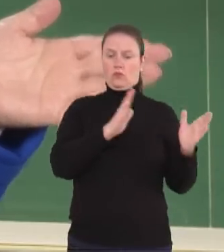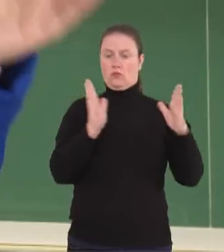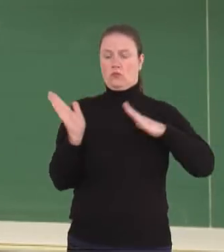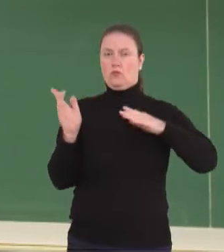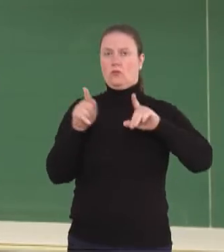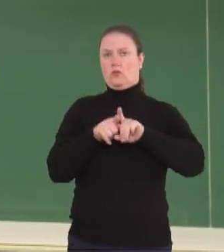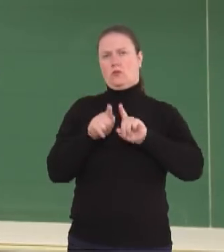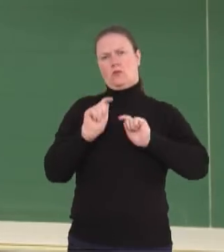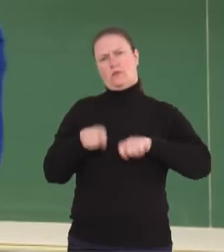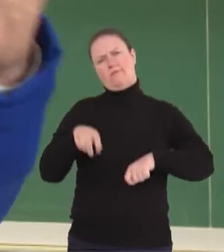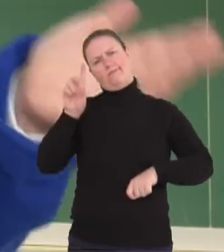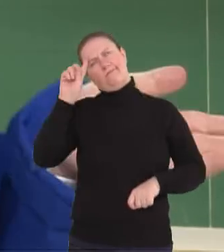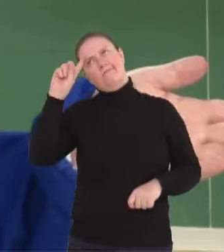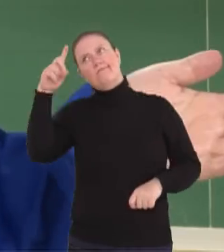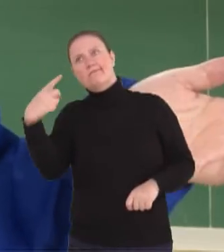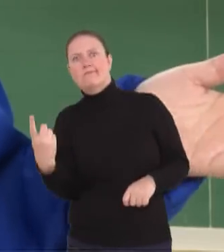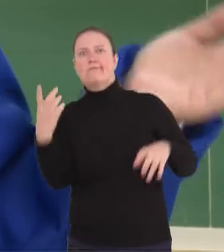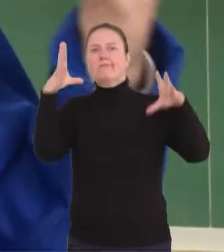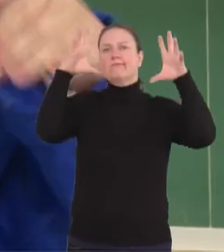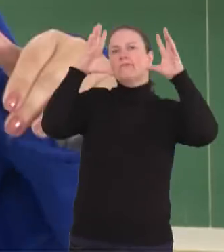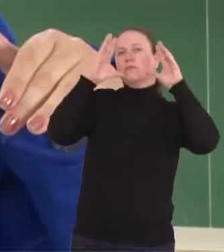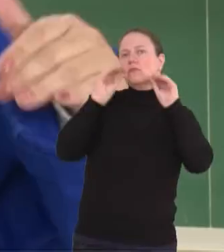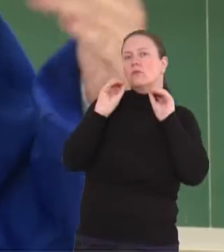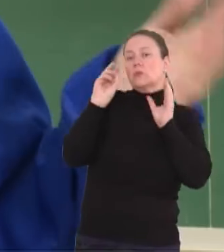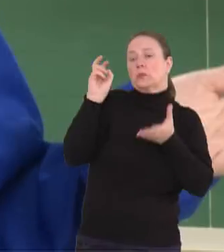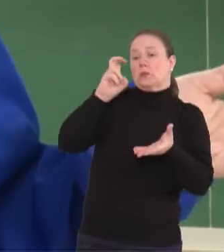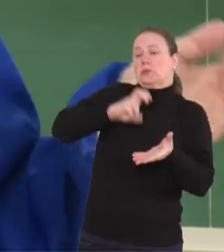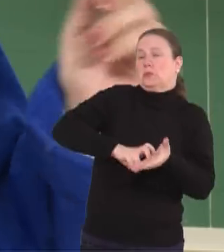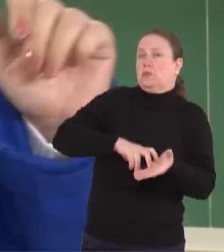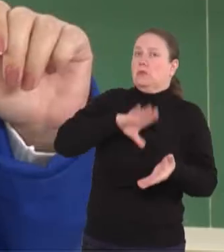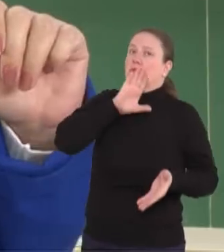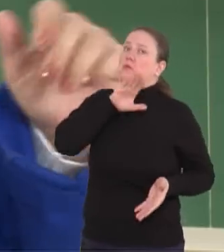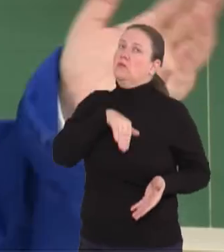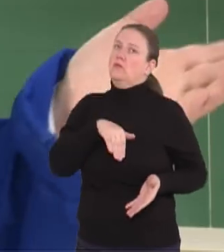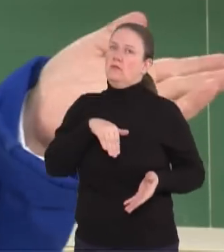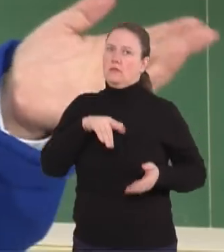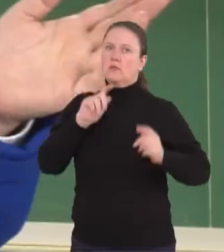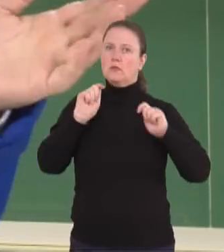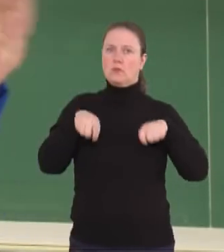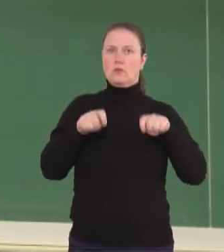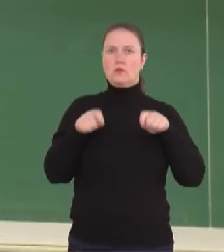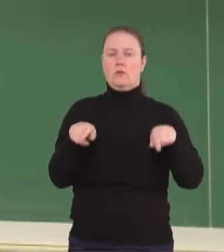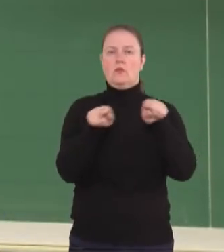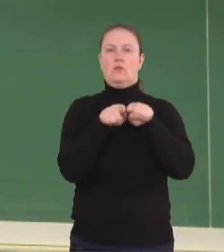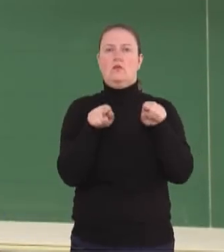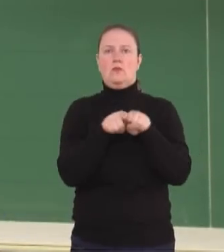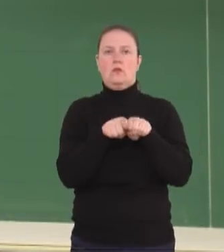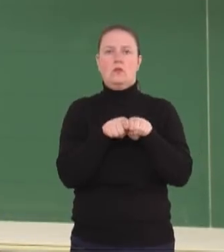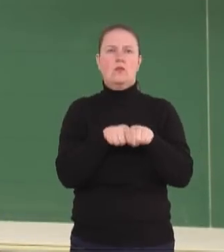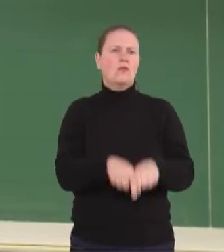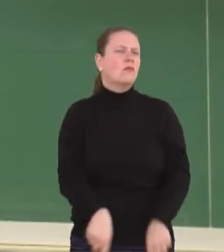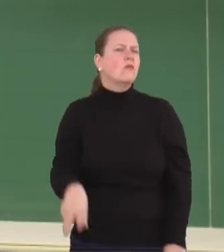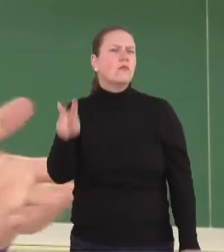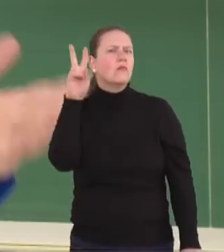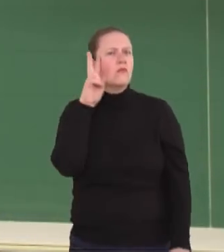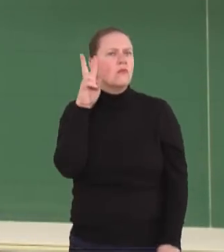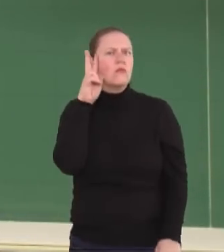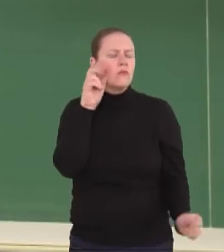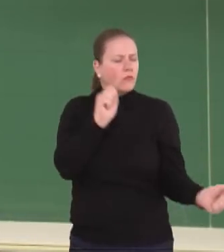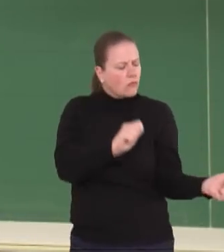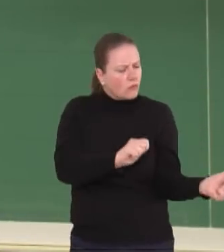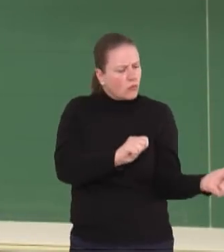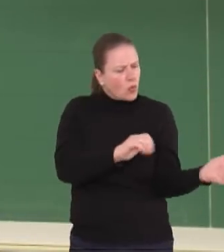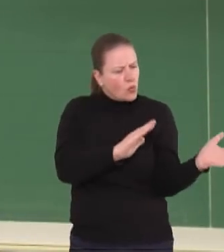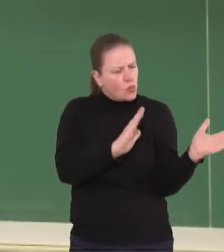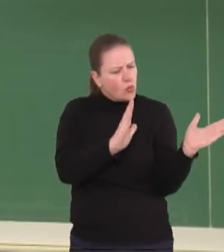ser durante o dia, durante a noite, de manhã, de tarde. Também tem a questão do tempo histórico, né, muitos contos trazem ali